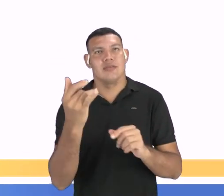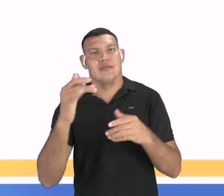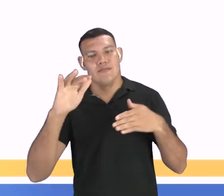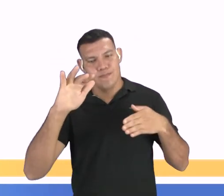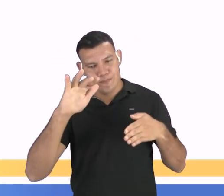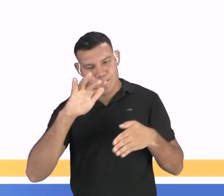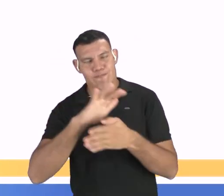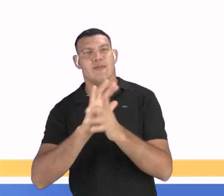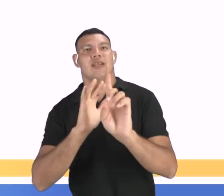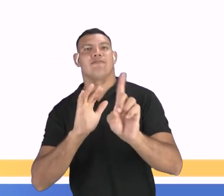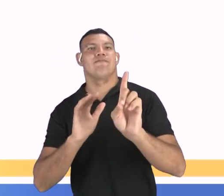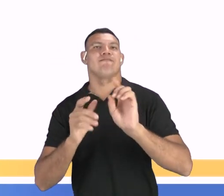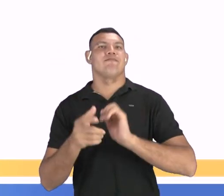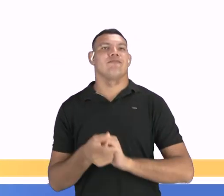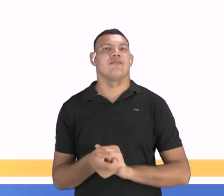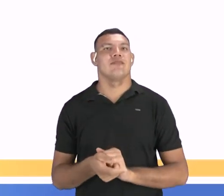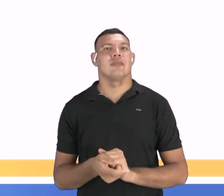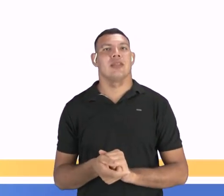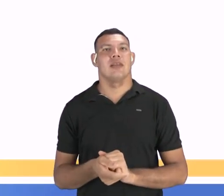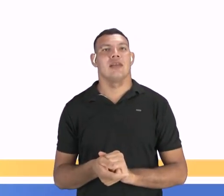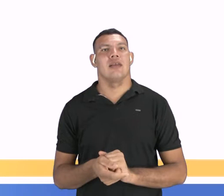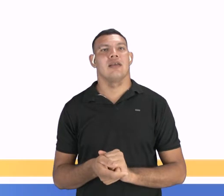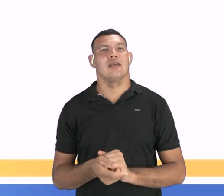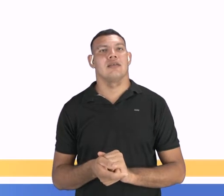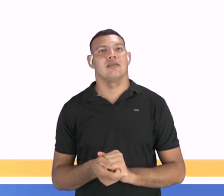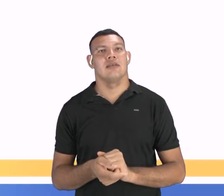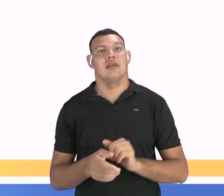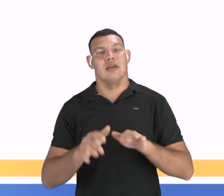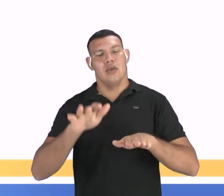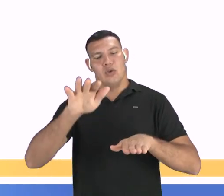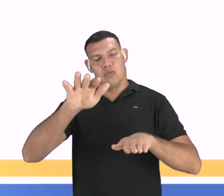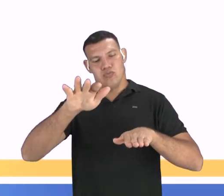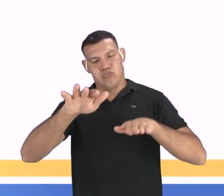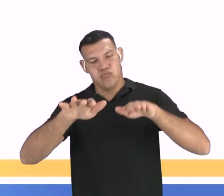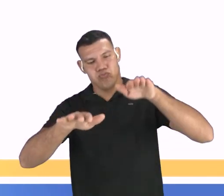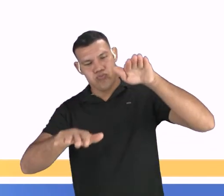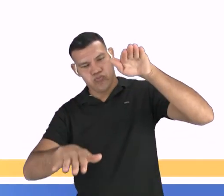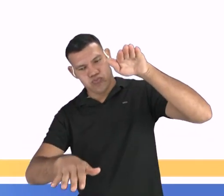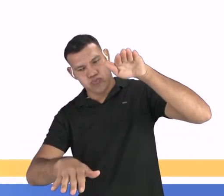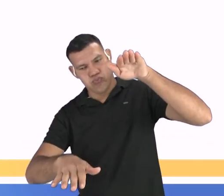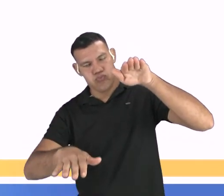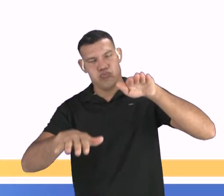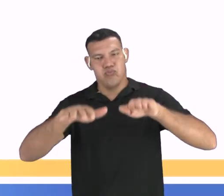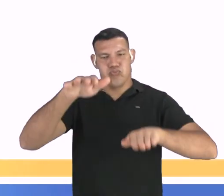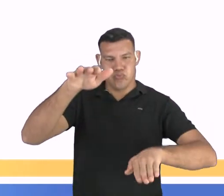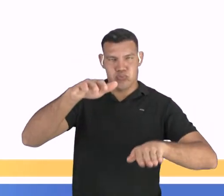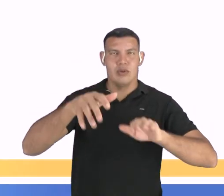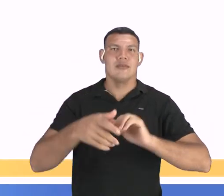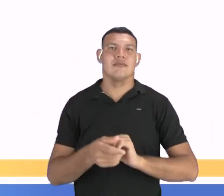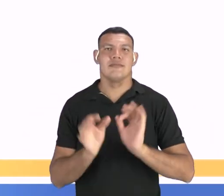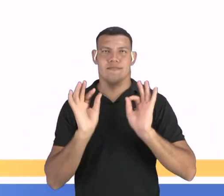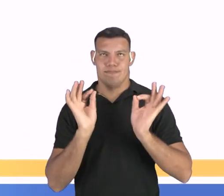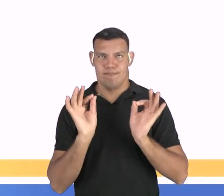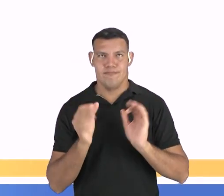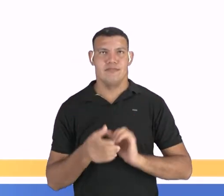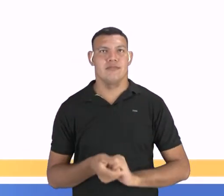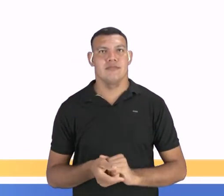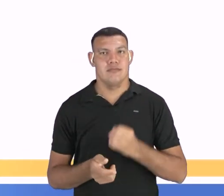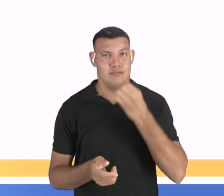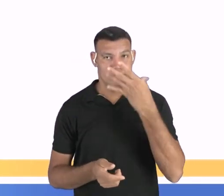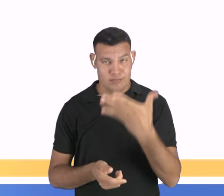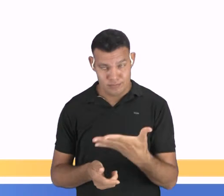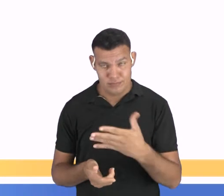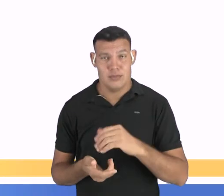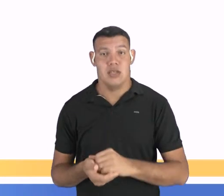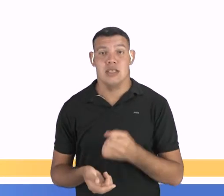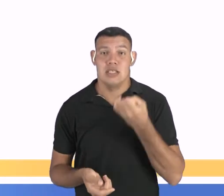de reprovação são grandezas inversamente proporcionais, certo? Muito bem, então